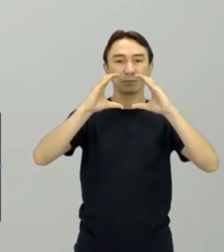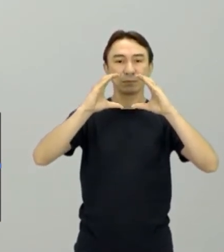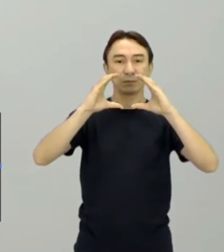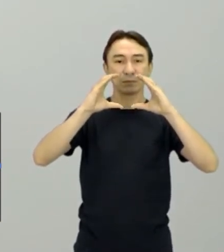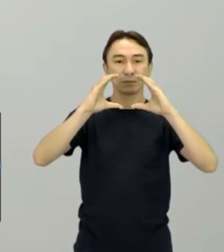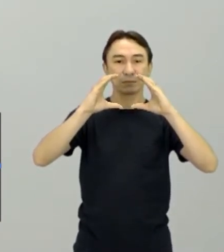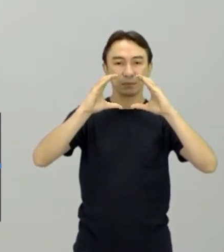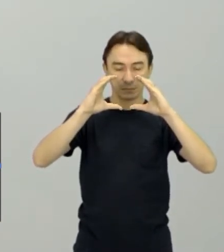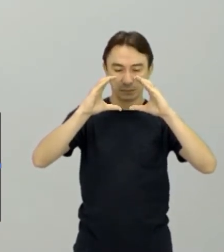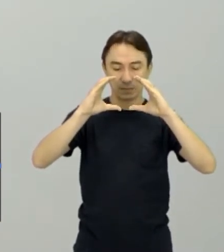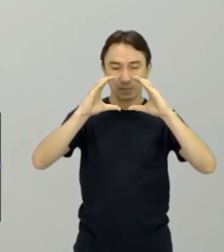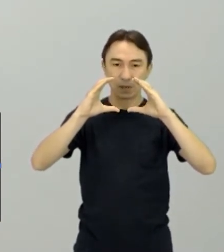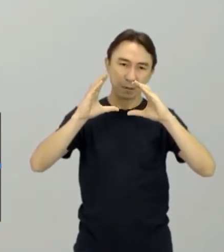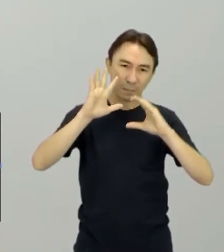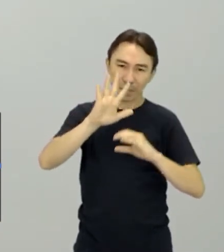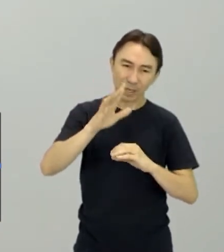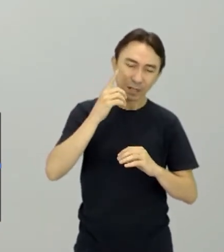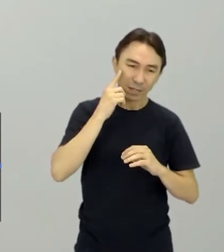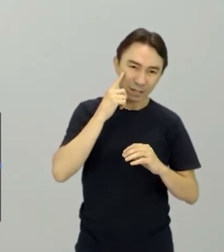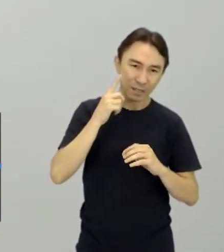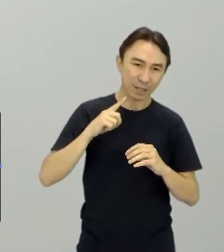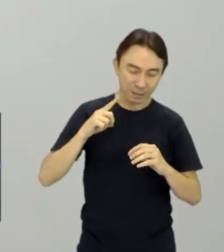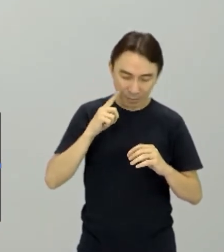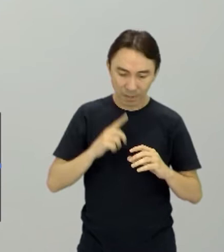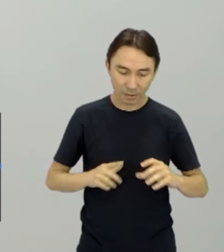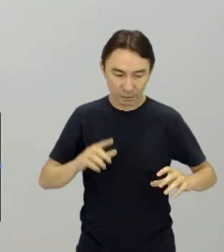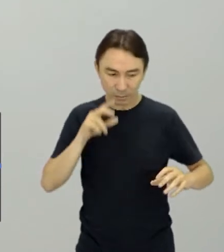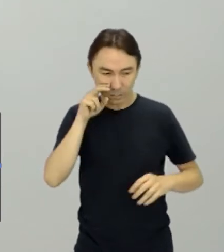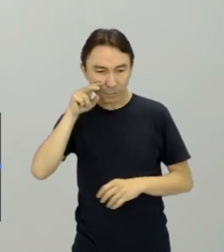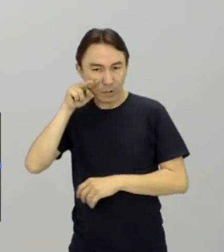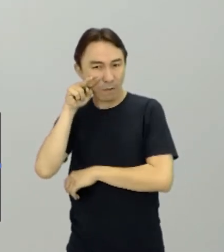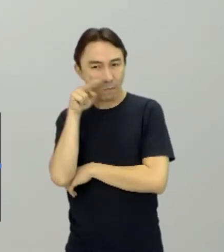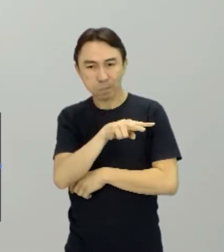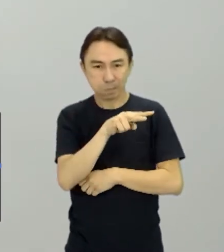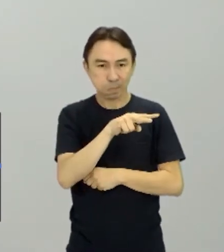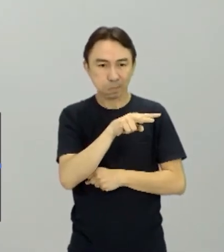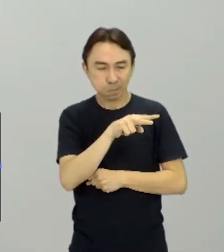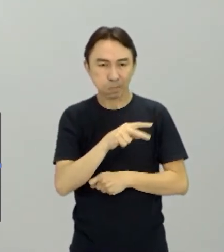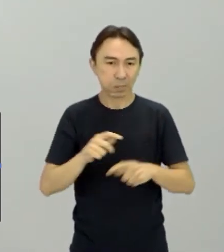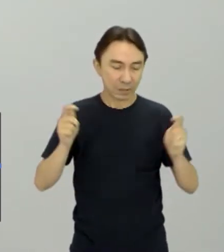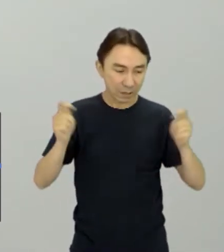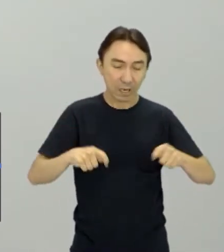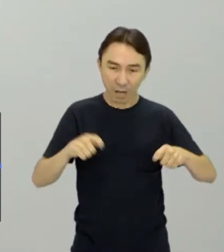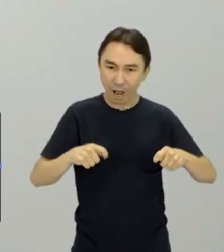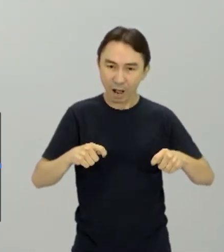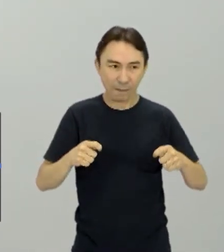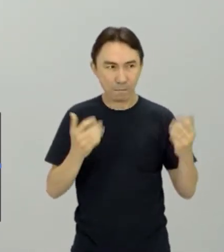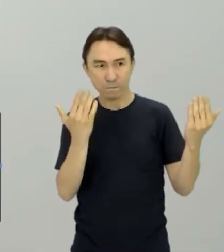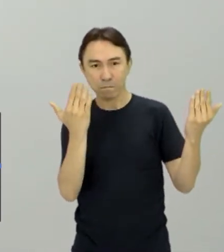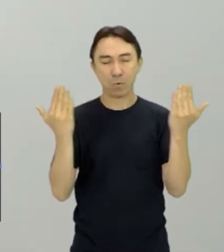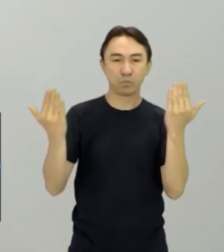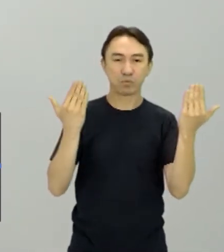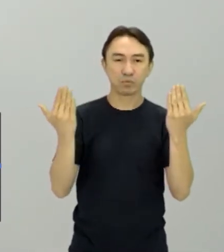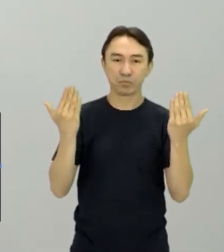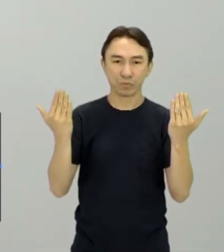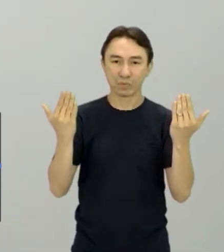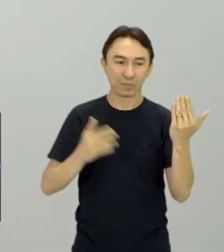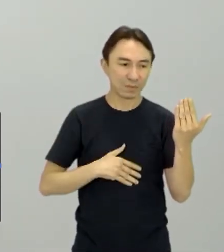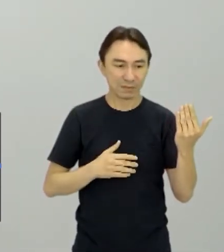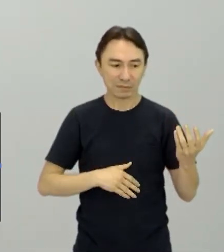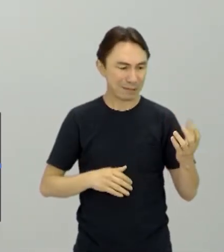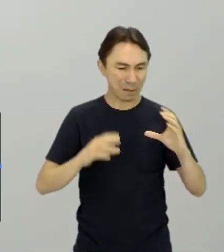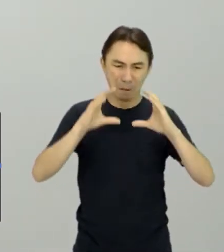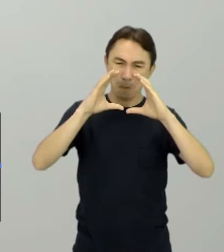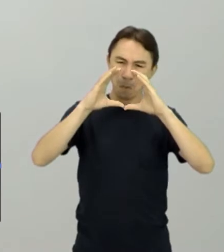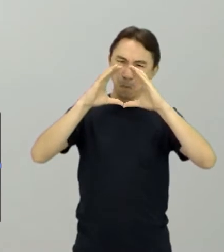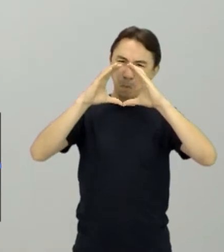verdade, se eu colocar em escala observável, no meu campo de olho e comparativo, não dá para perceber isso.